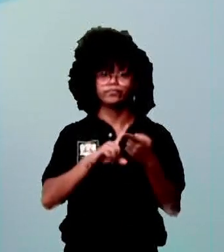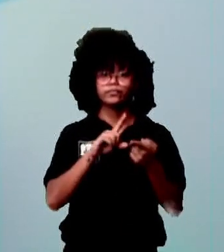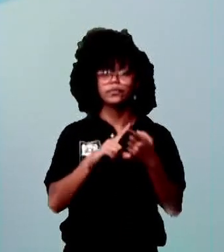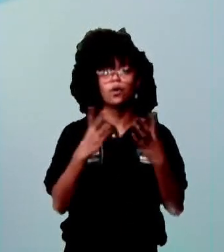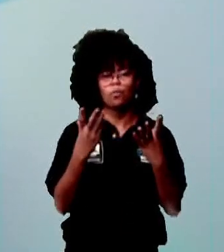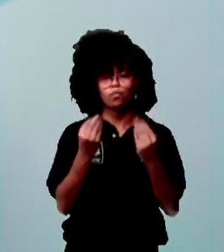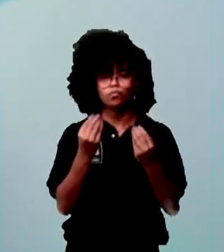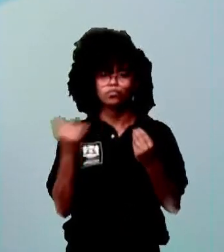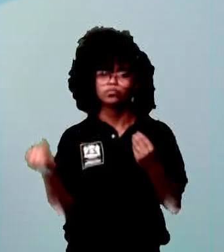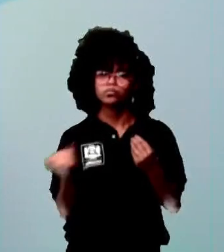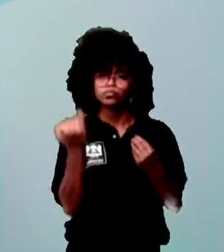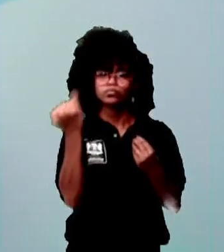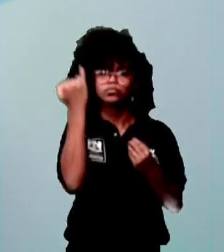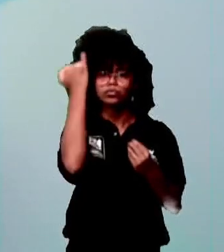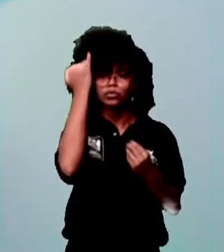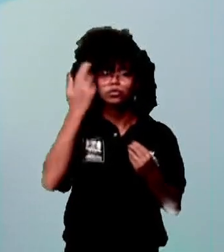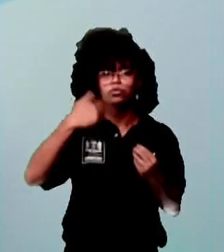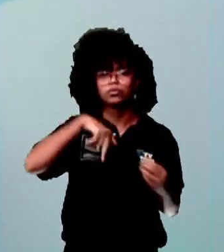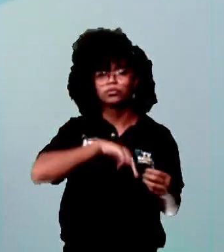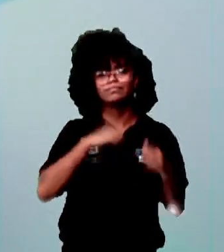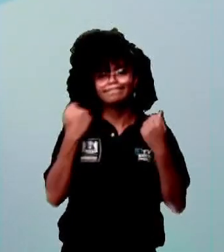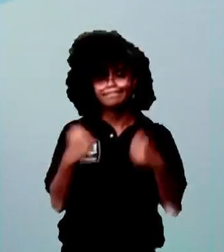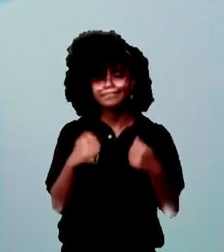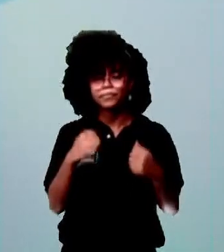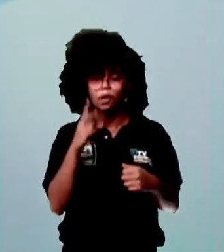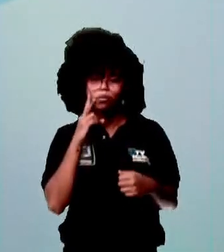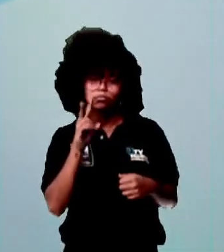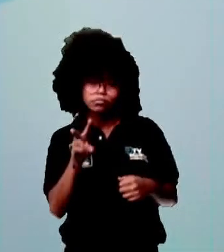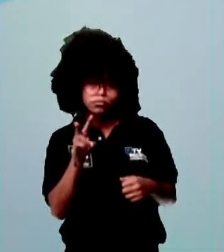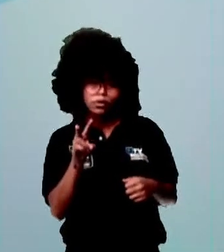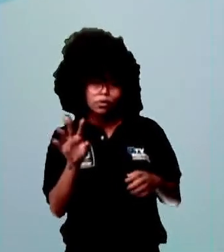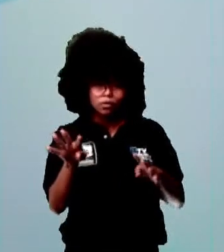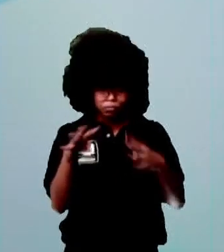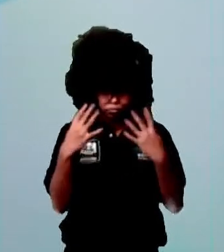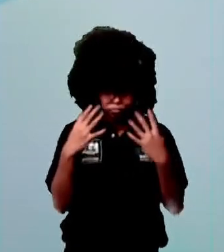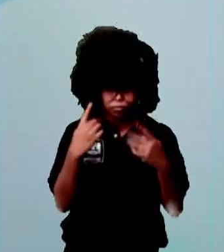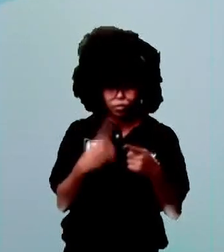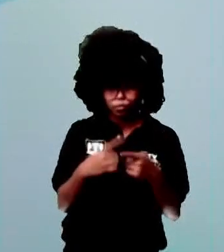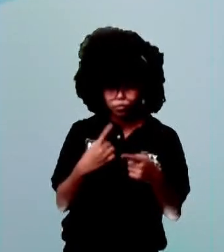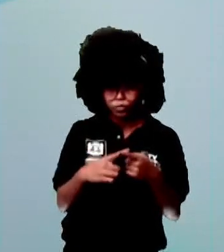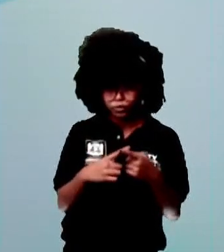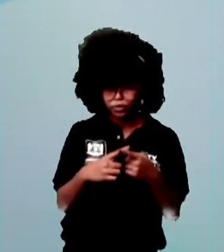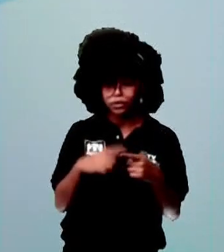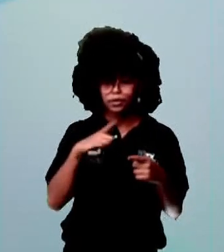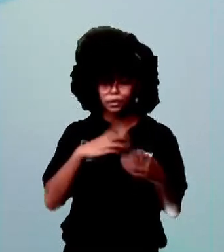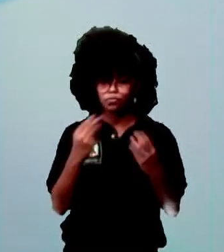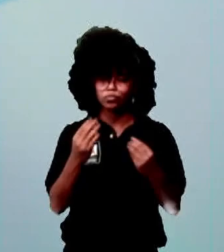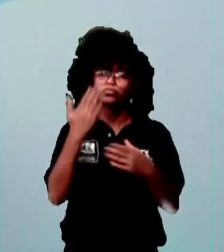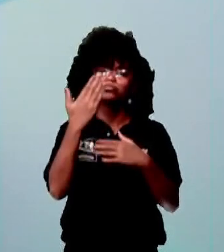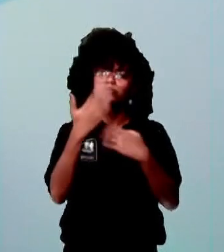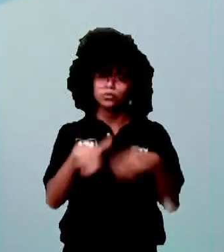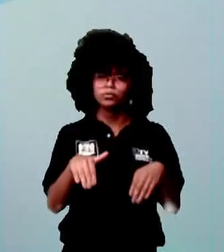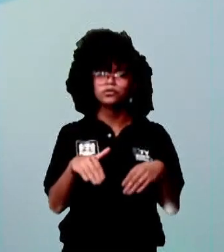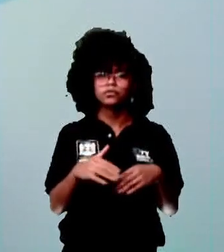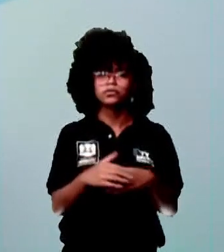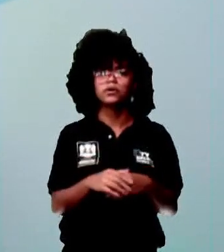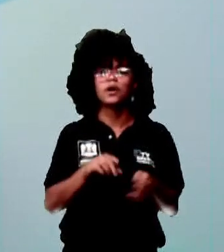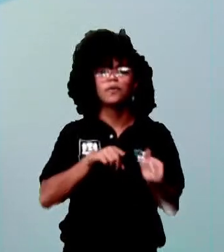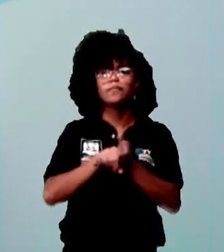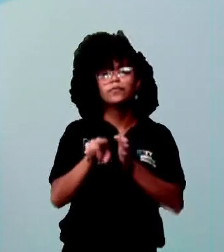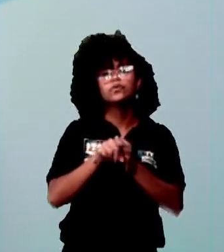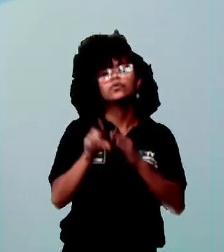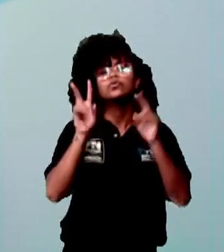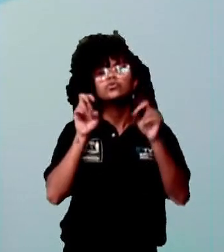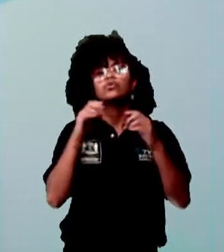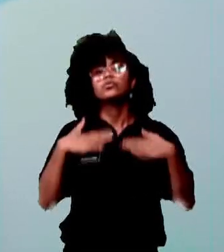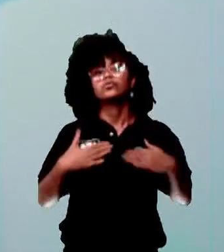extremamente importantes e que nós precisamos nos ater, prestar atenção aí, porque cai muito nas provas, são as perguntas sobre